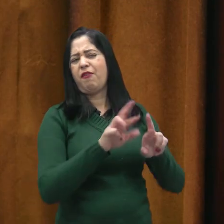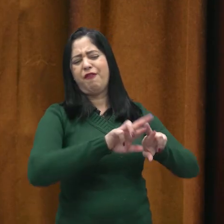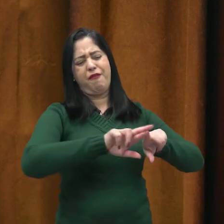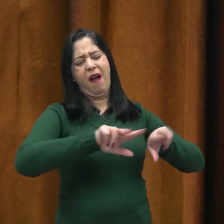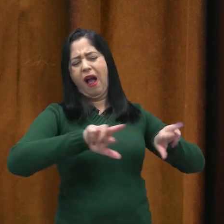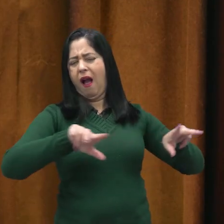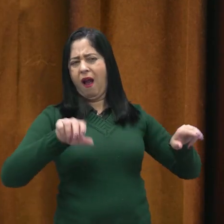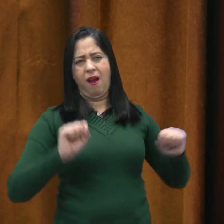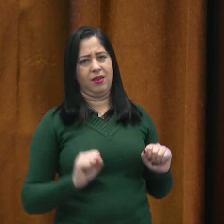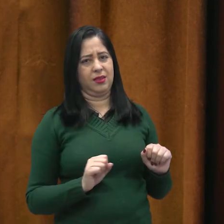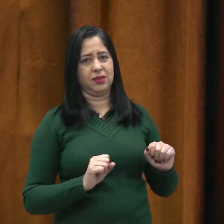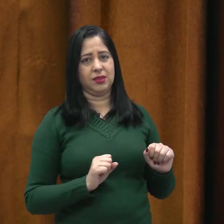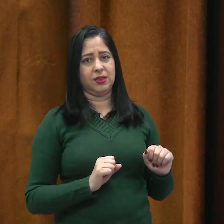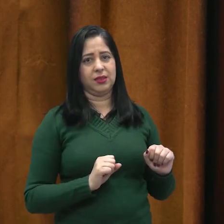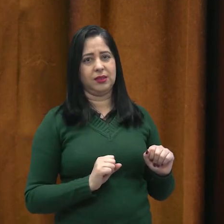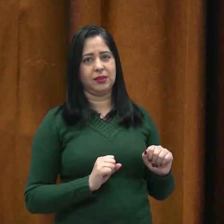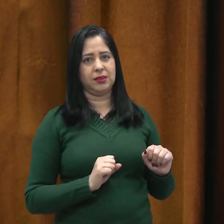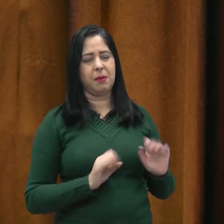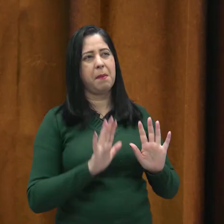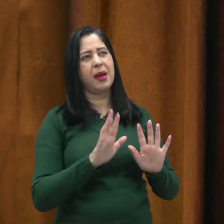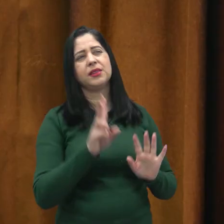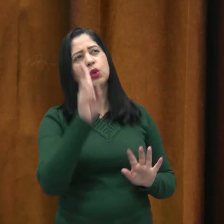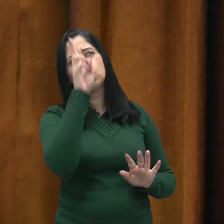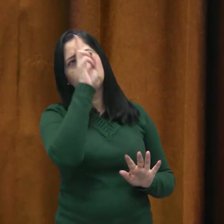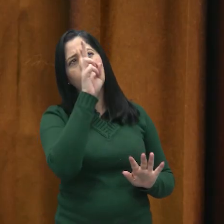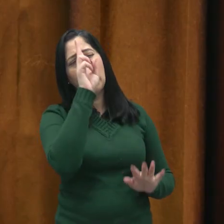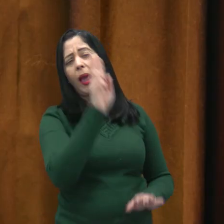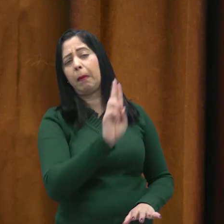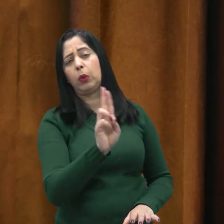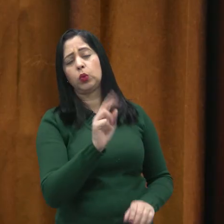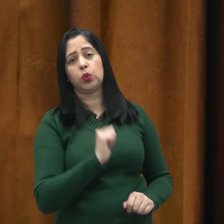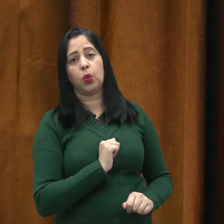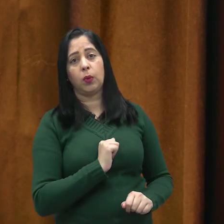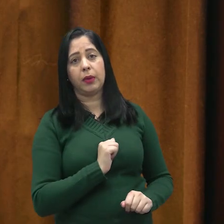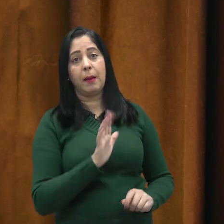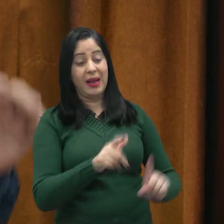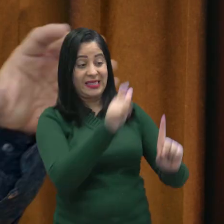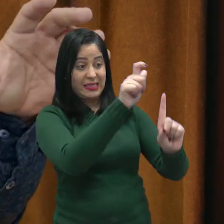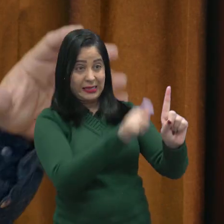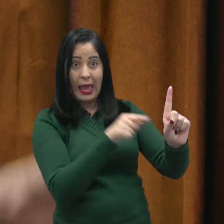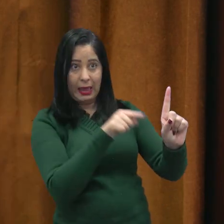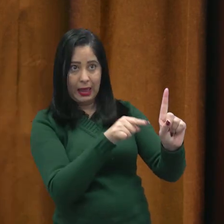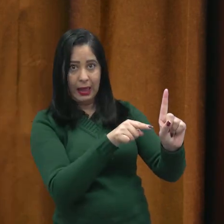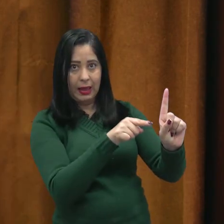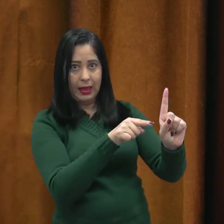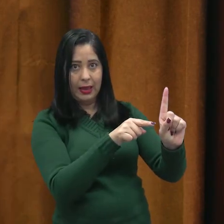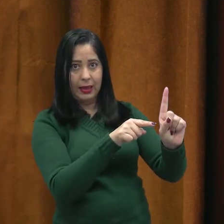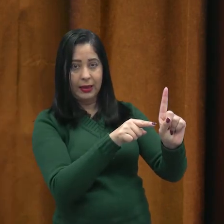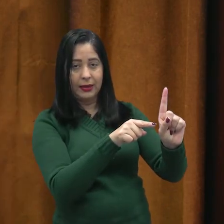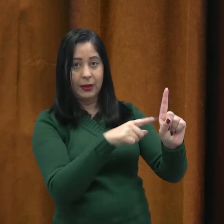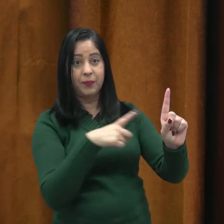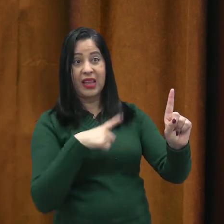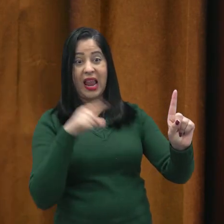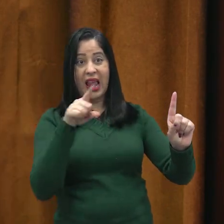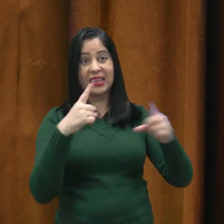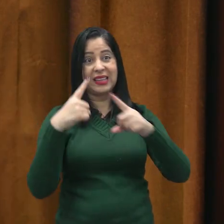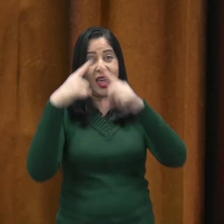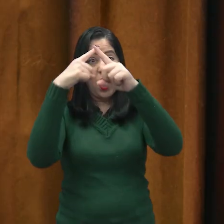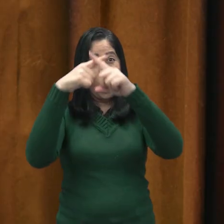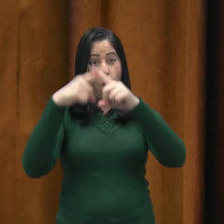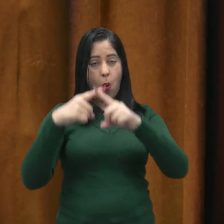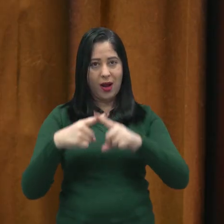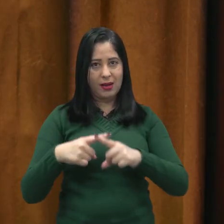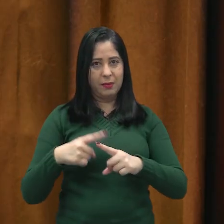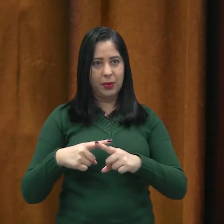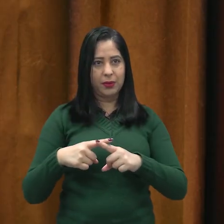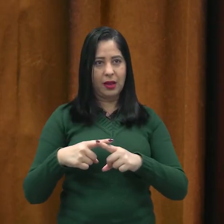Tem vários exemplos, né? Eu não estou me recordando agora o nome do atleta que me chamou a atenção no campeonato de wrestling,